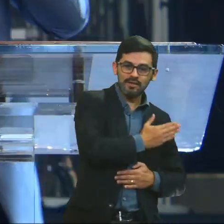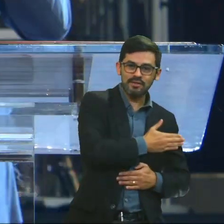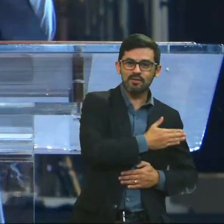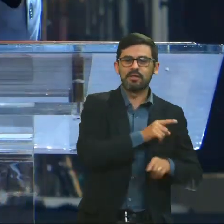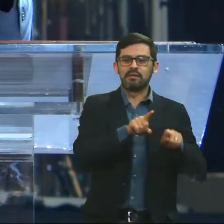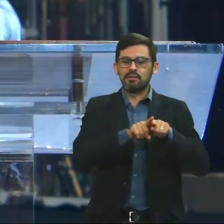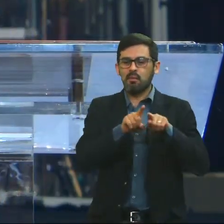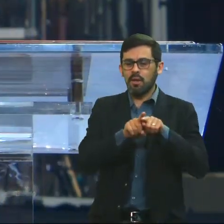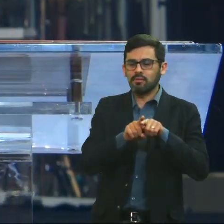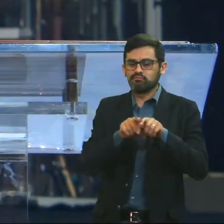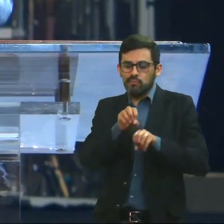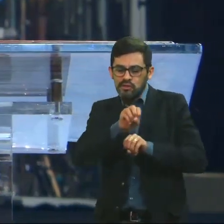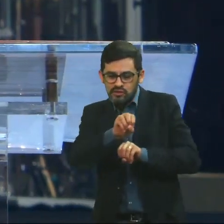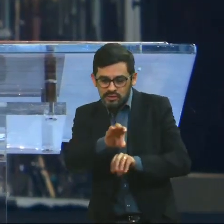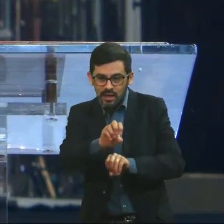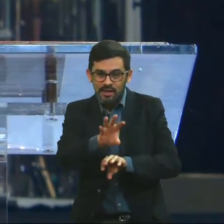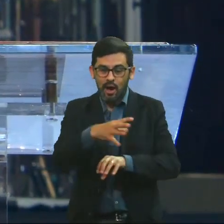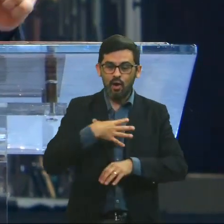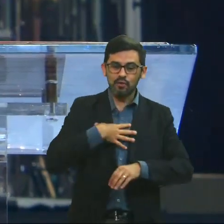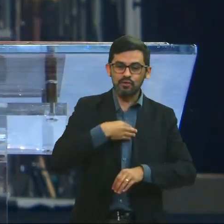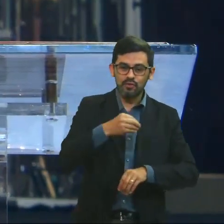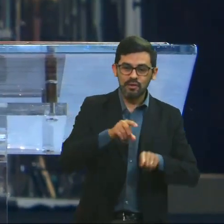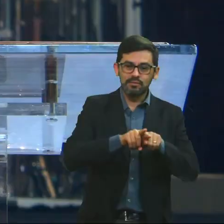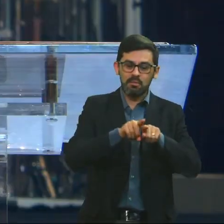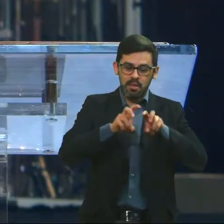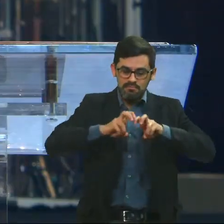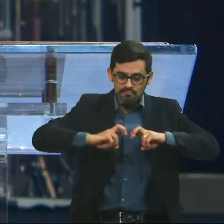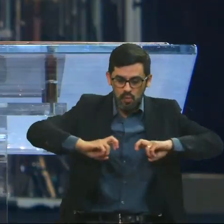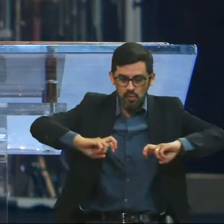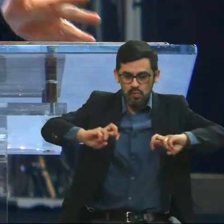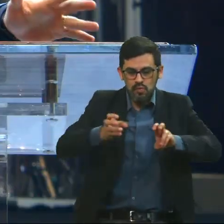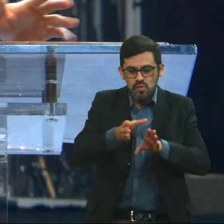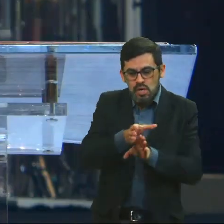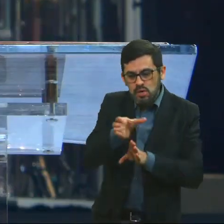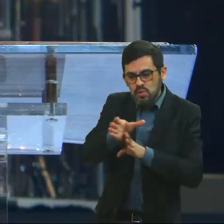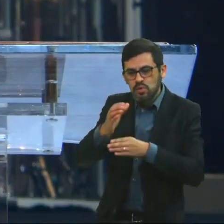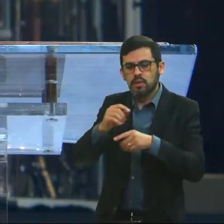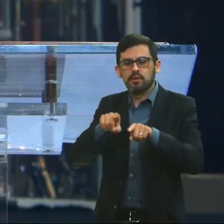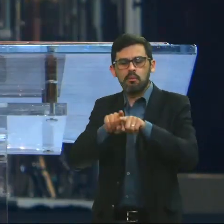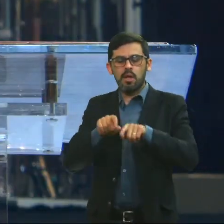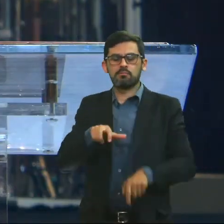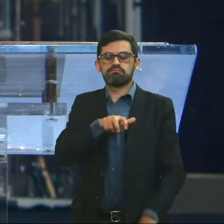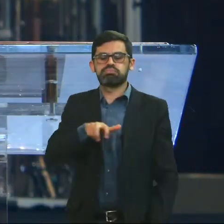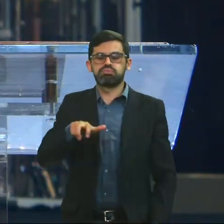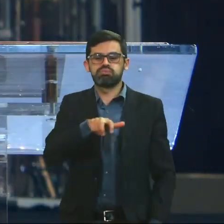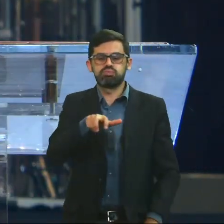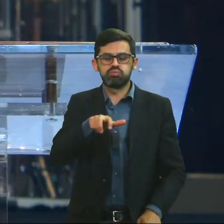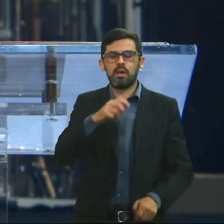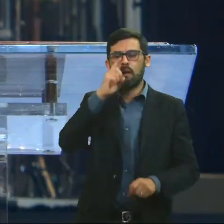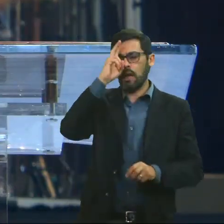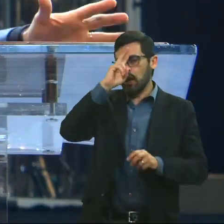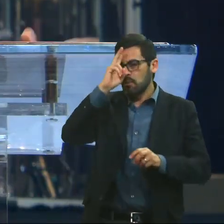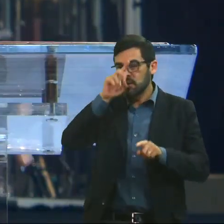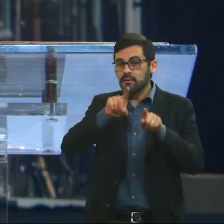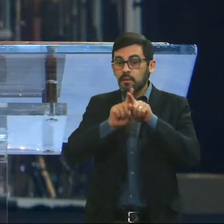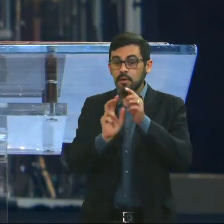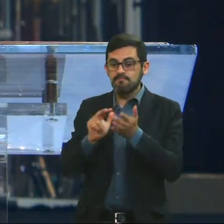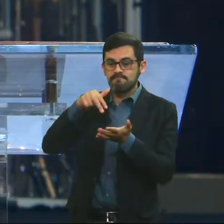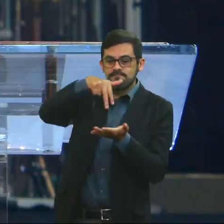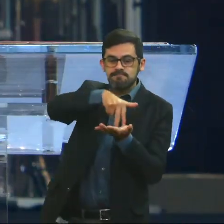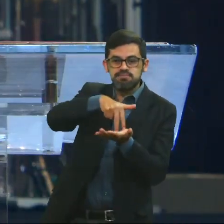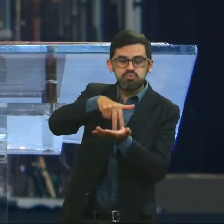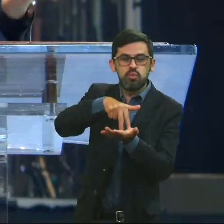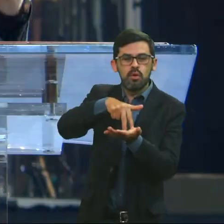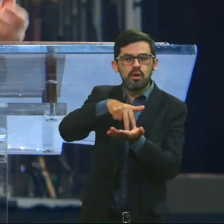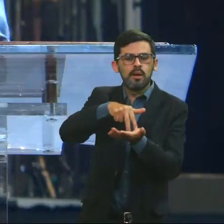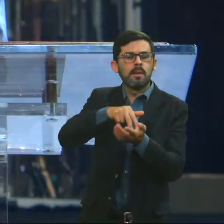inculcarás a teus filhos, e delas farás assentado em tua casa, e andando pelo caminho, e ao deitar-se, e ao levantar-se. O